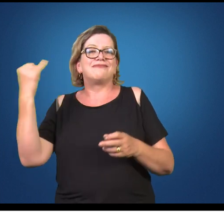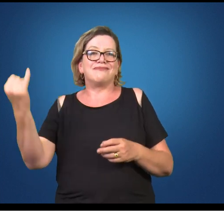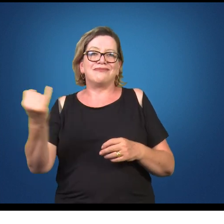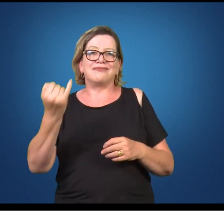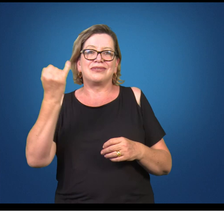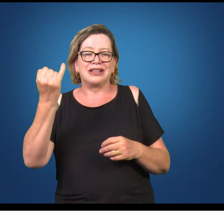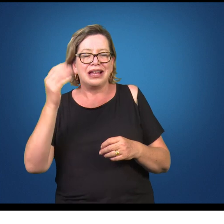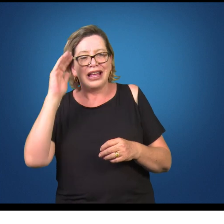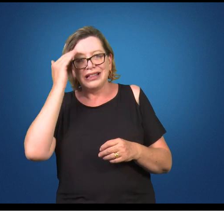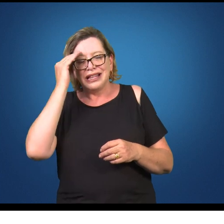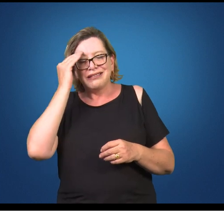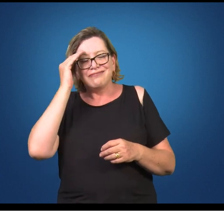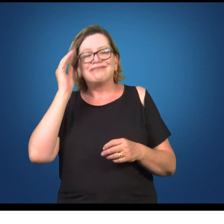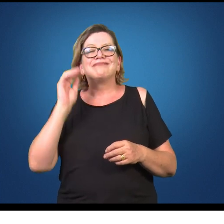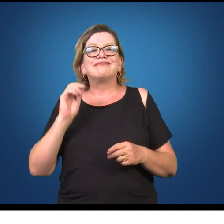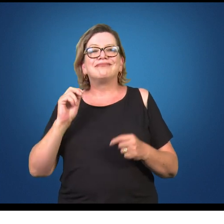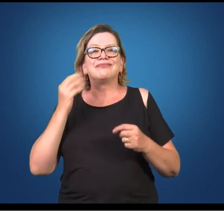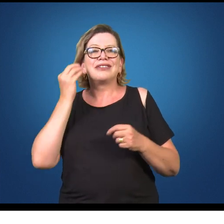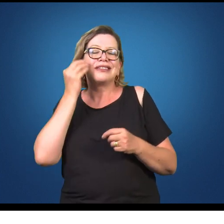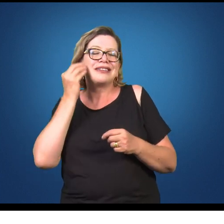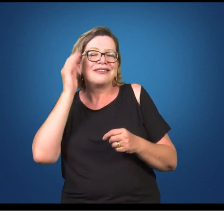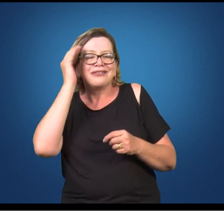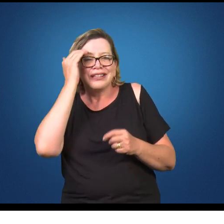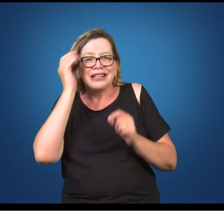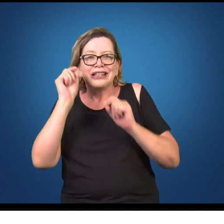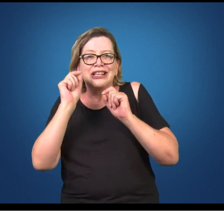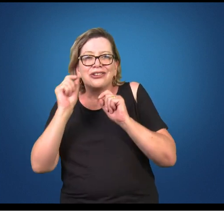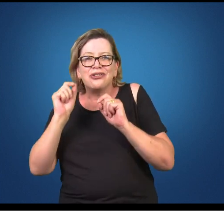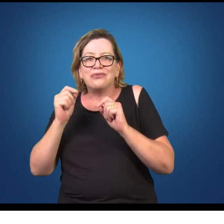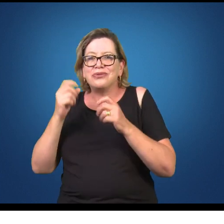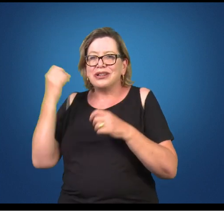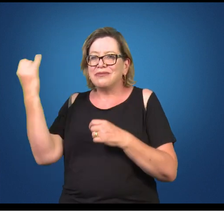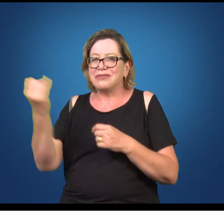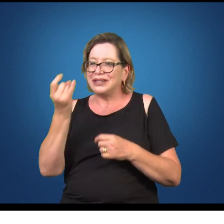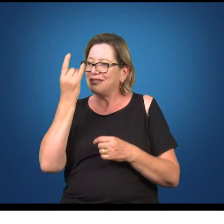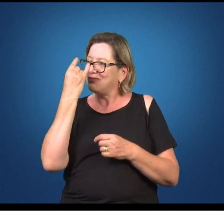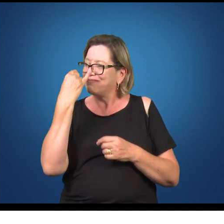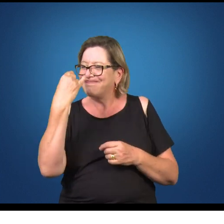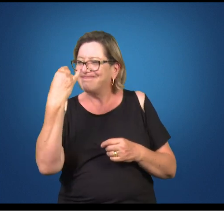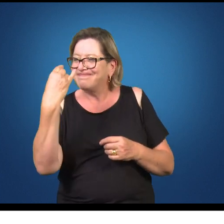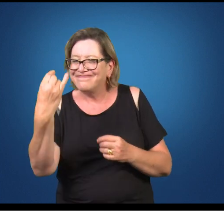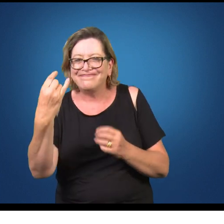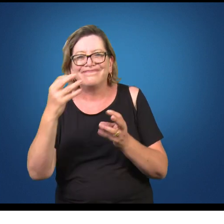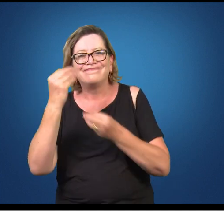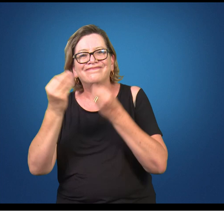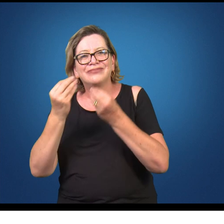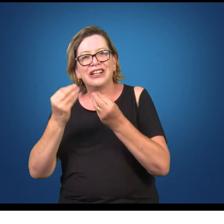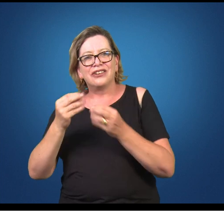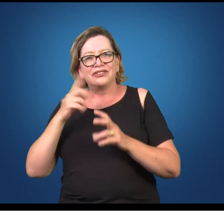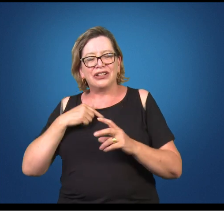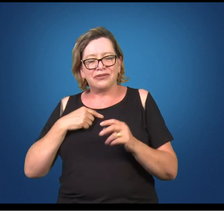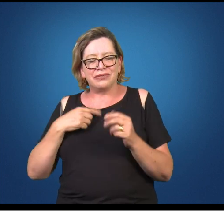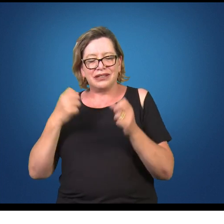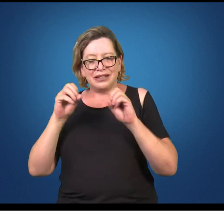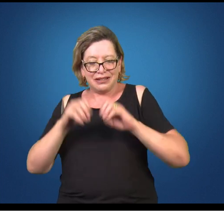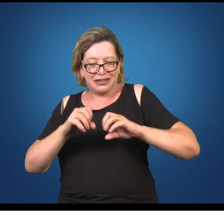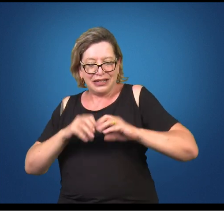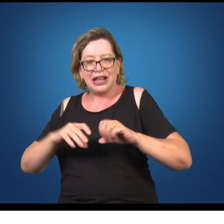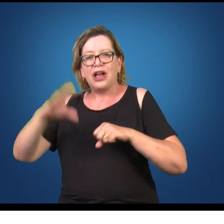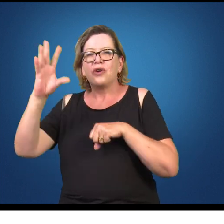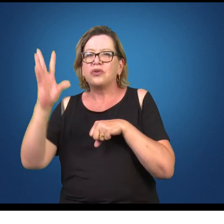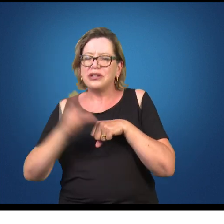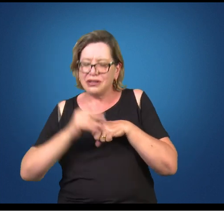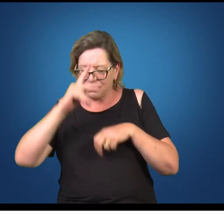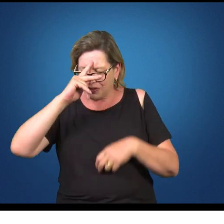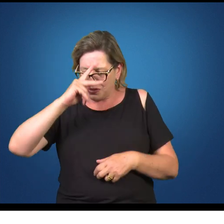tentando entender com essa paixão, com esse maravilhar-se. Sim, sim. Então, acho que é por aí, você trabalhar a humanização, o conhecimento